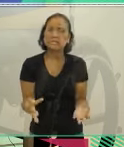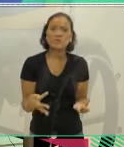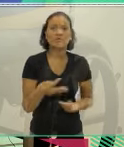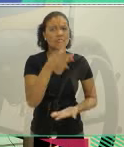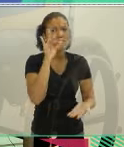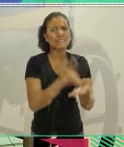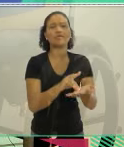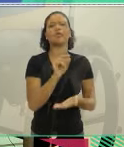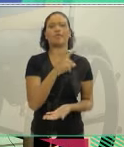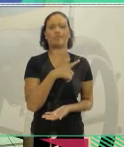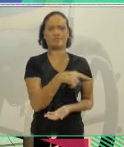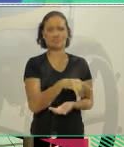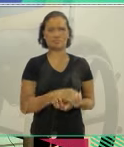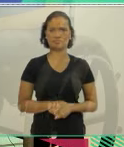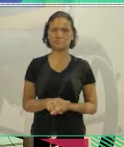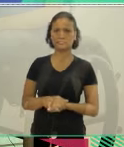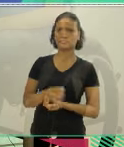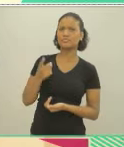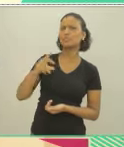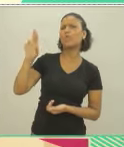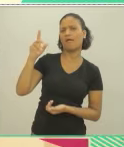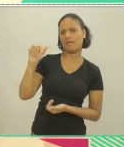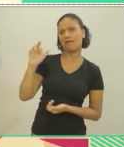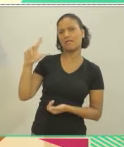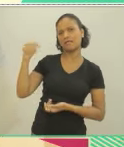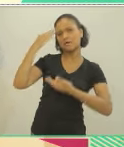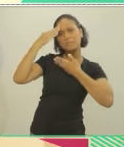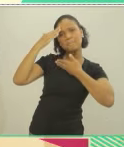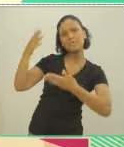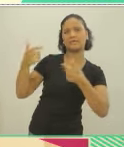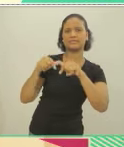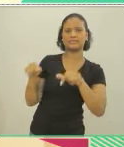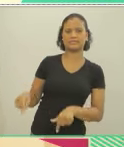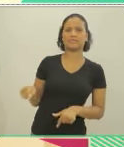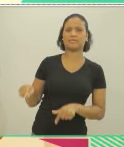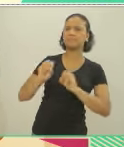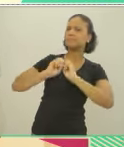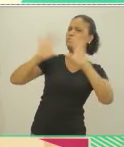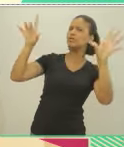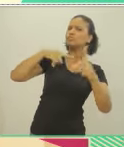acesso verdadeiro ao que tem, né? Doutora Carla, muito obrigada por estar aqui com